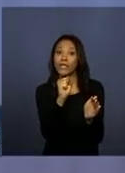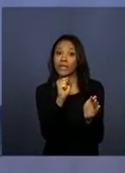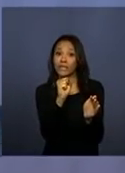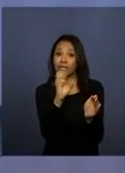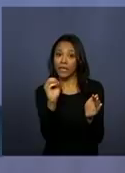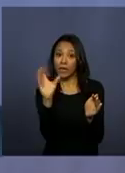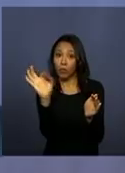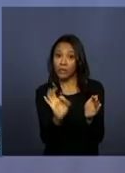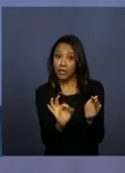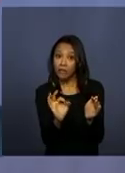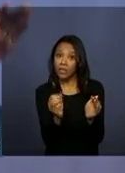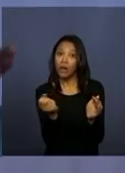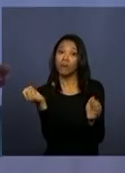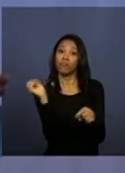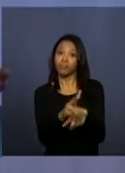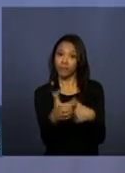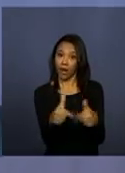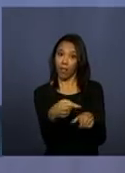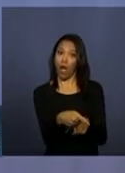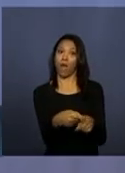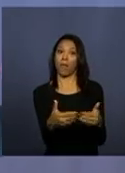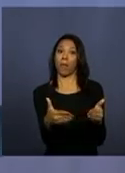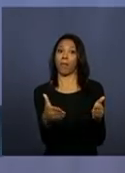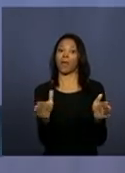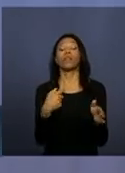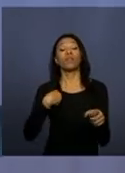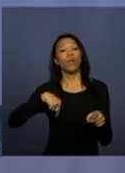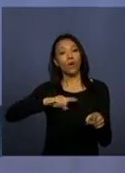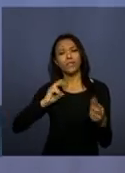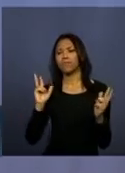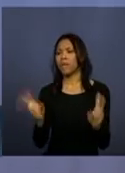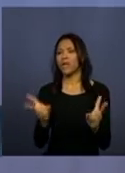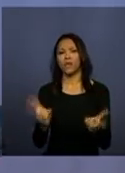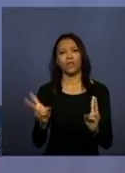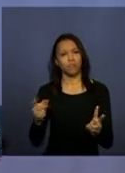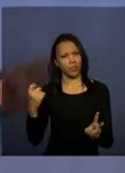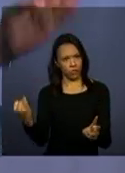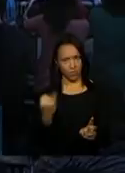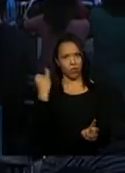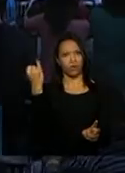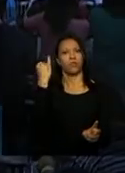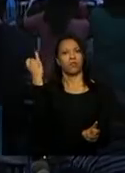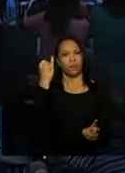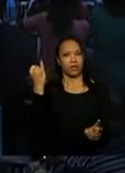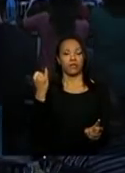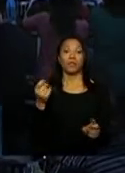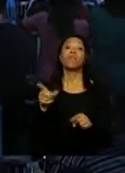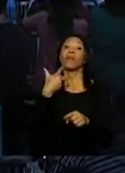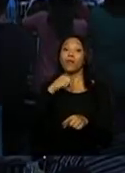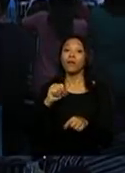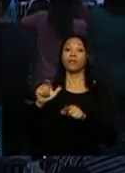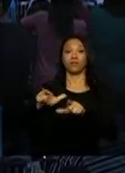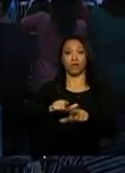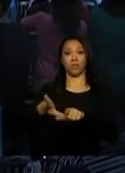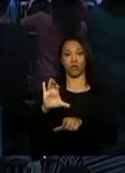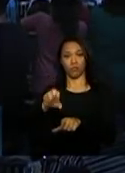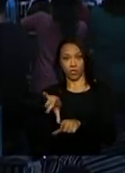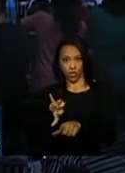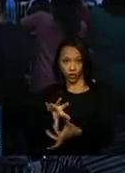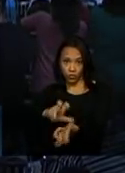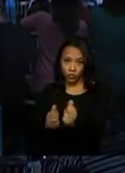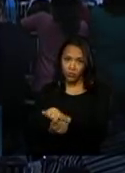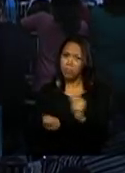dos empregos, nós temos de dar a mesma importância econômica para os catadores. A mesma